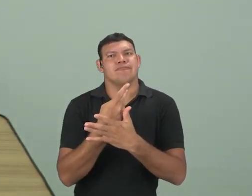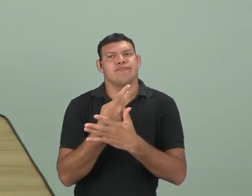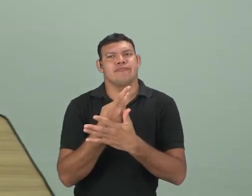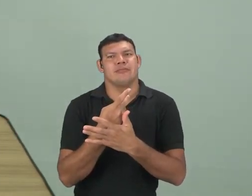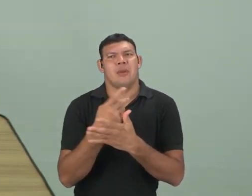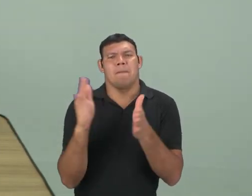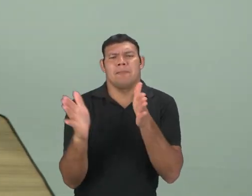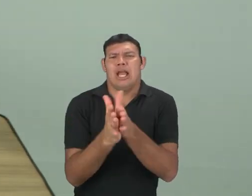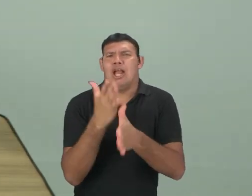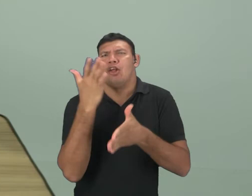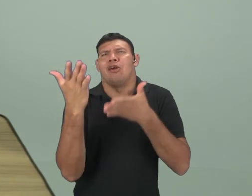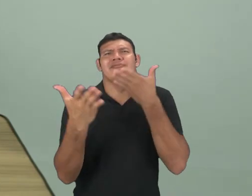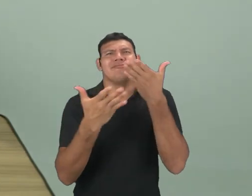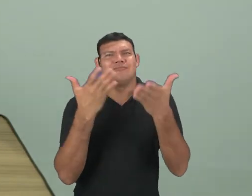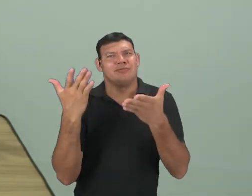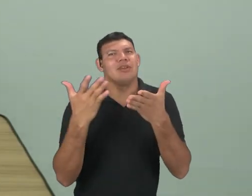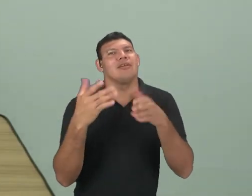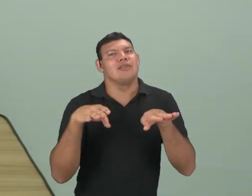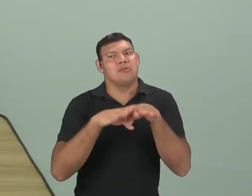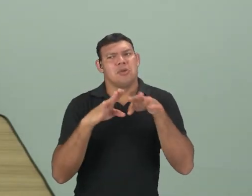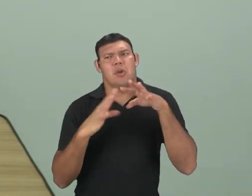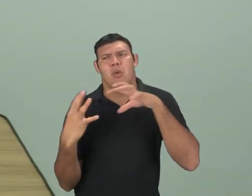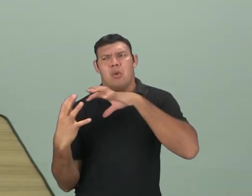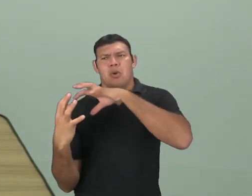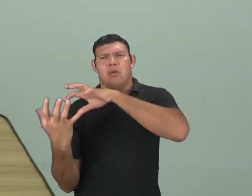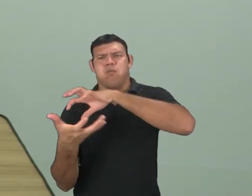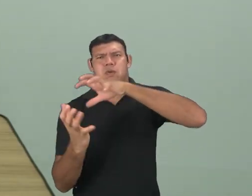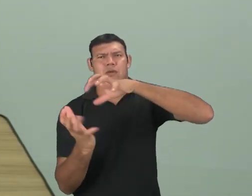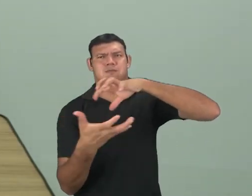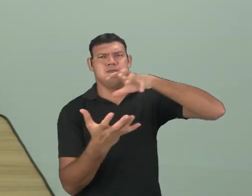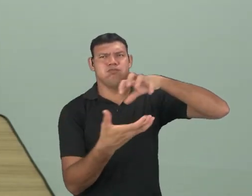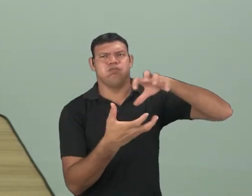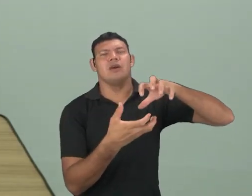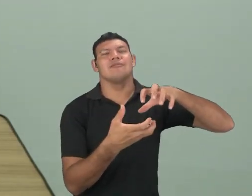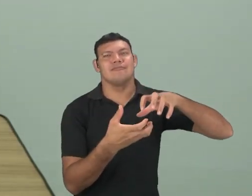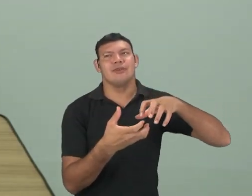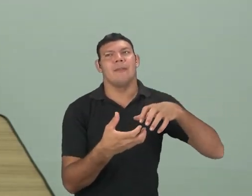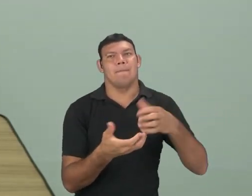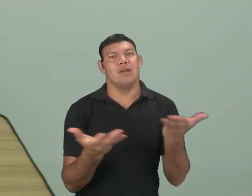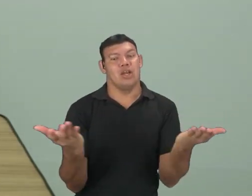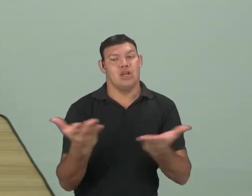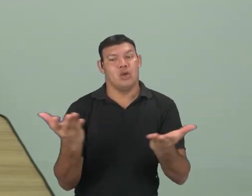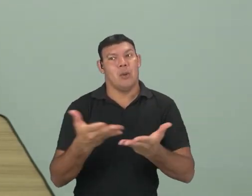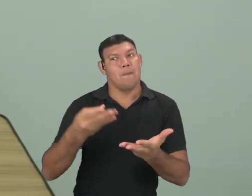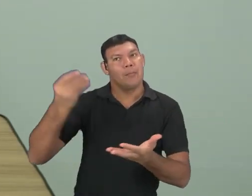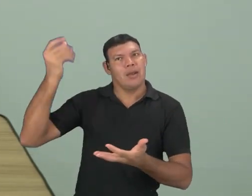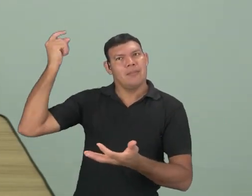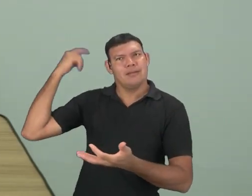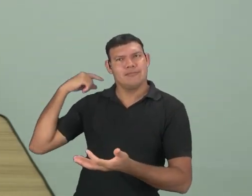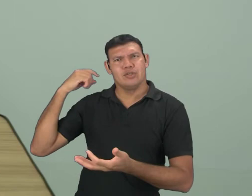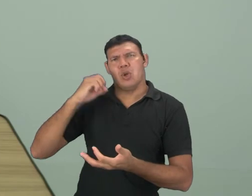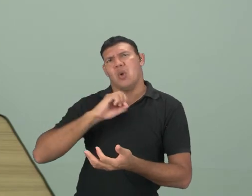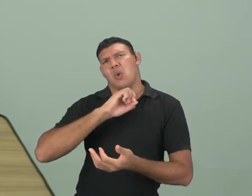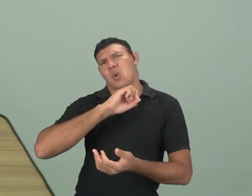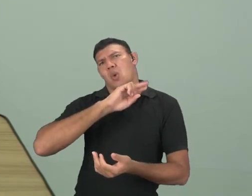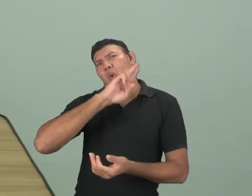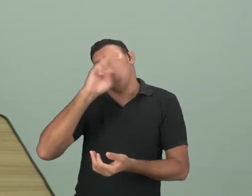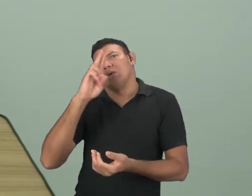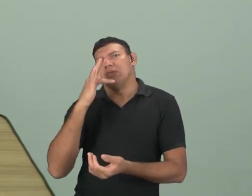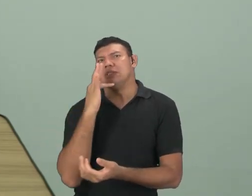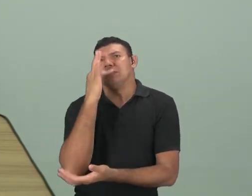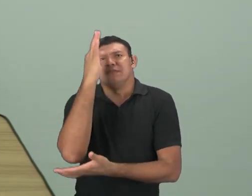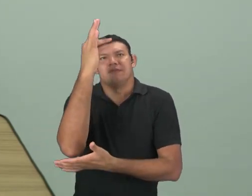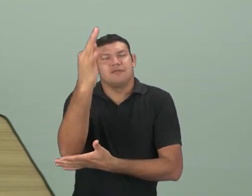sobrenatural que pode ser até fora do planeta, né? No tempo presente ou no tempo lá passado, ou coisas que ainda